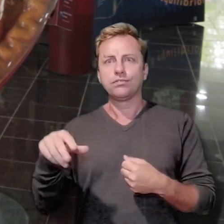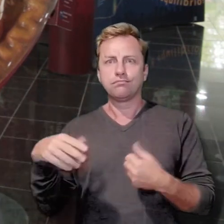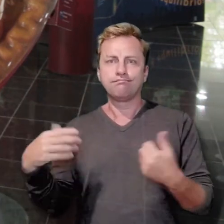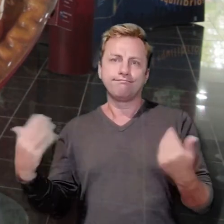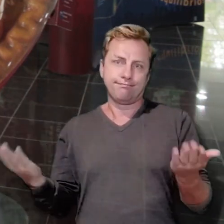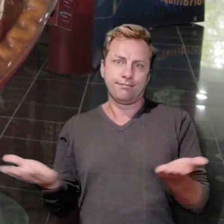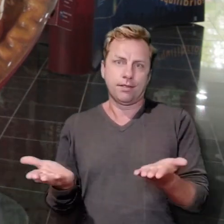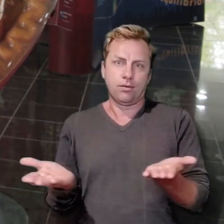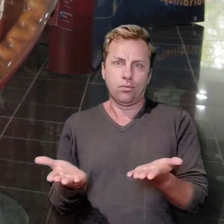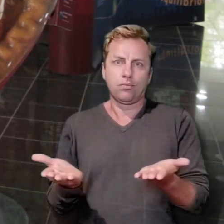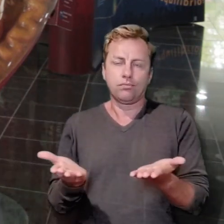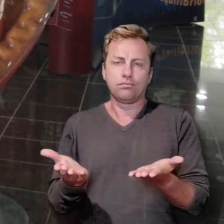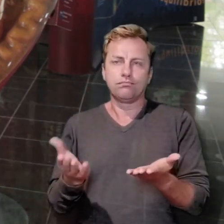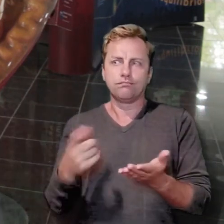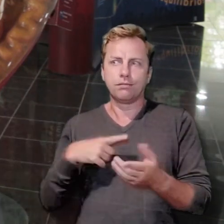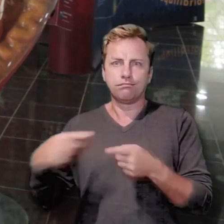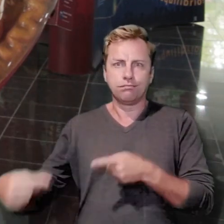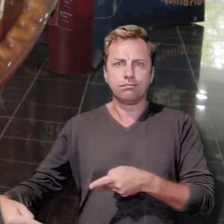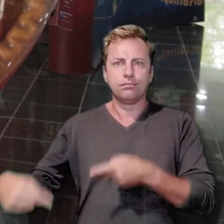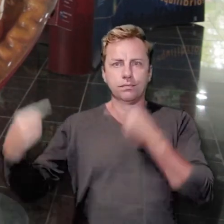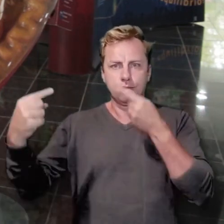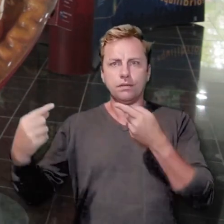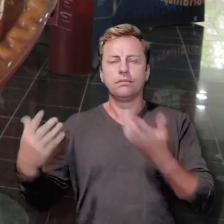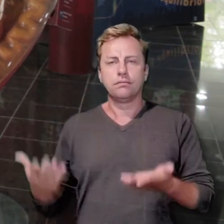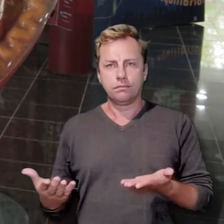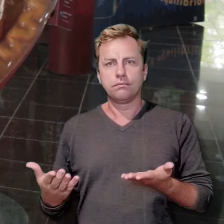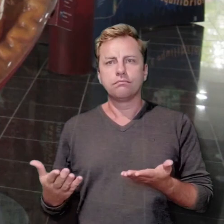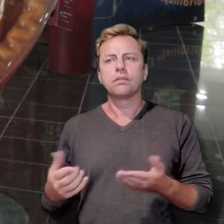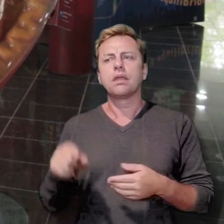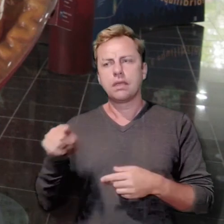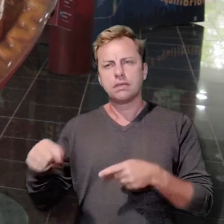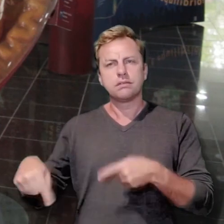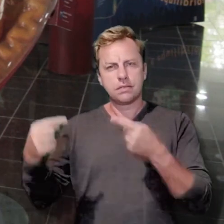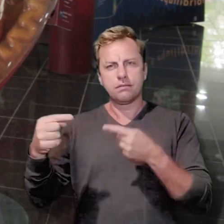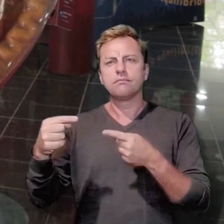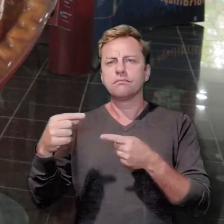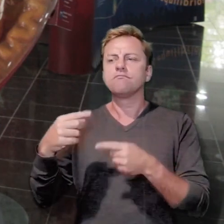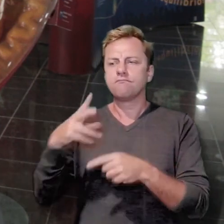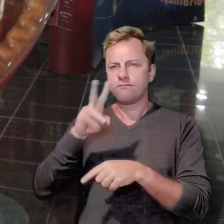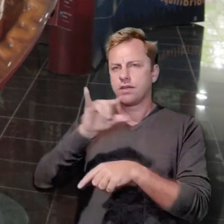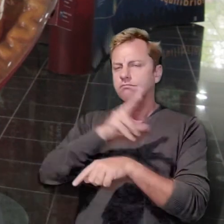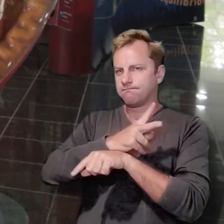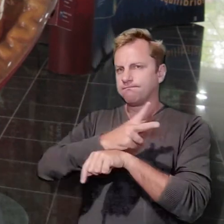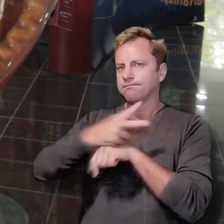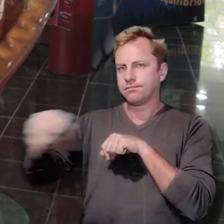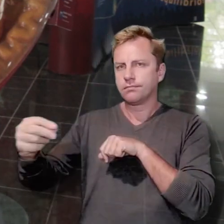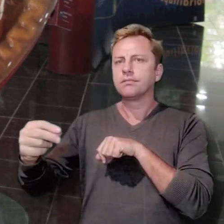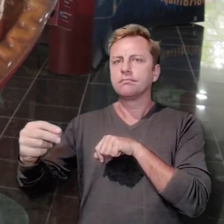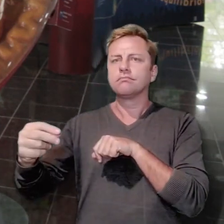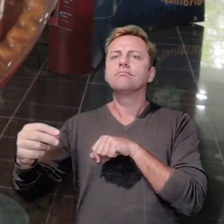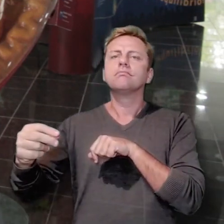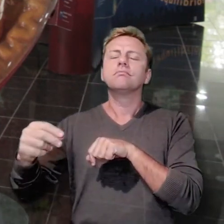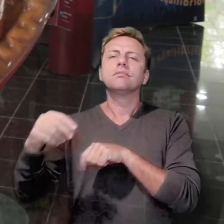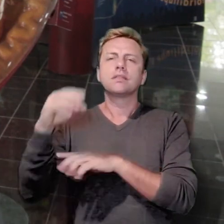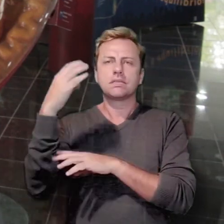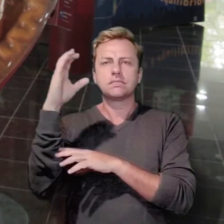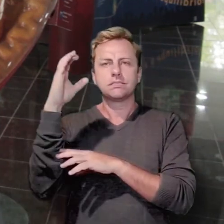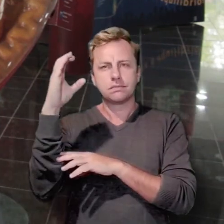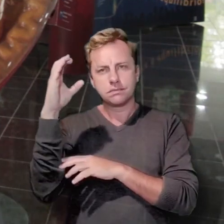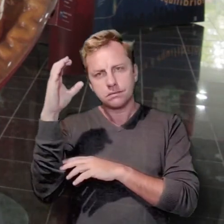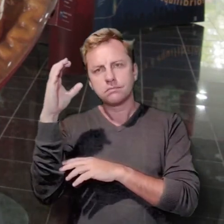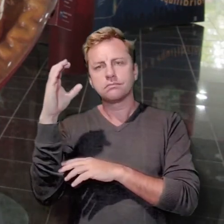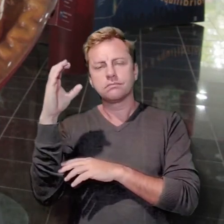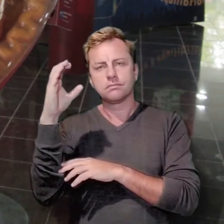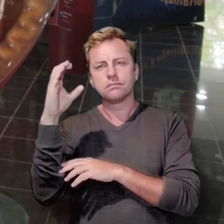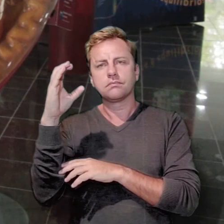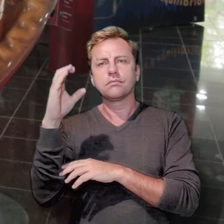que atualmente nos desafia. Mas esse desafio será vencido e será desafiado